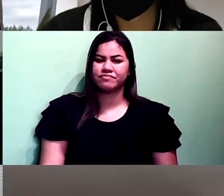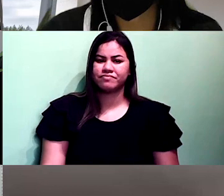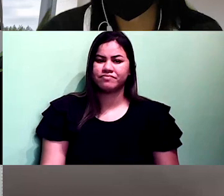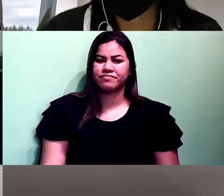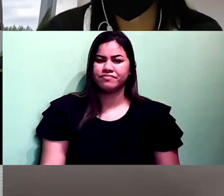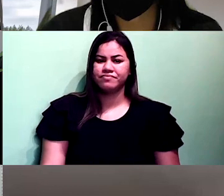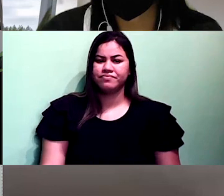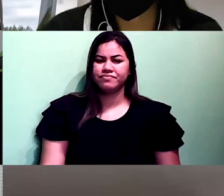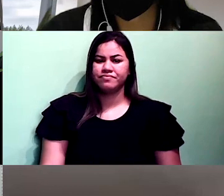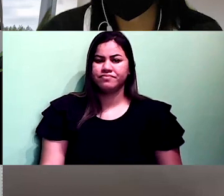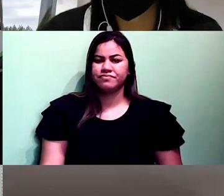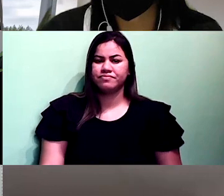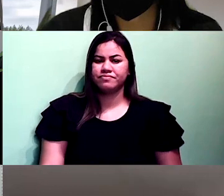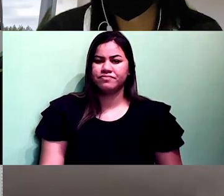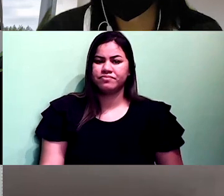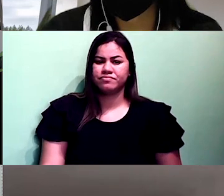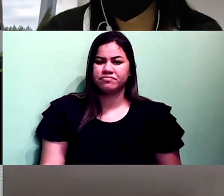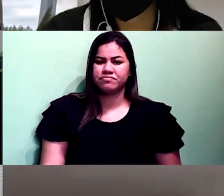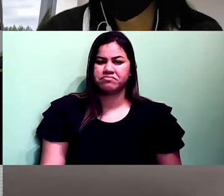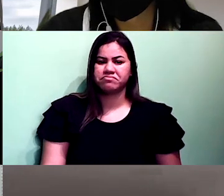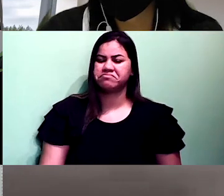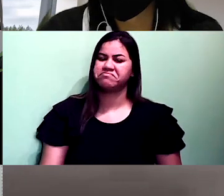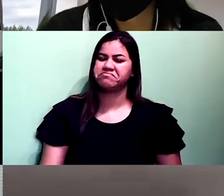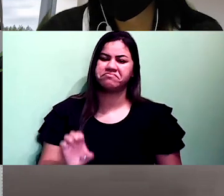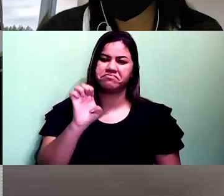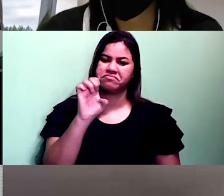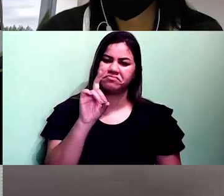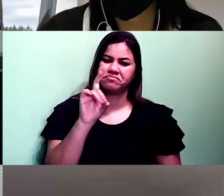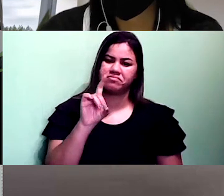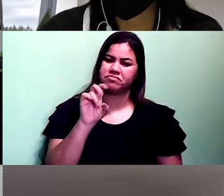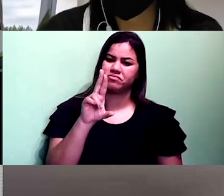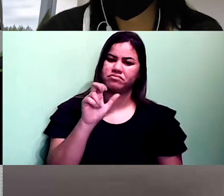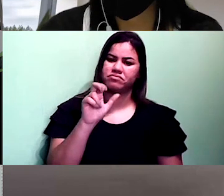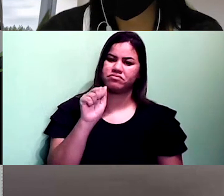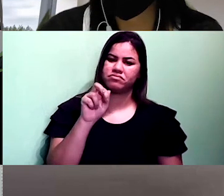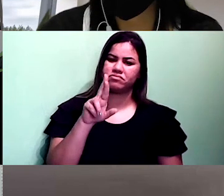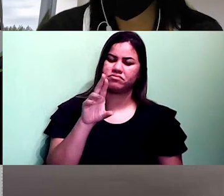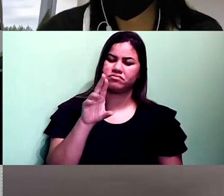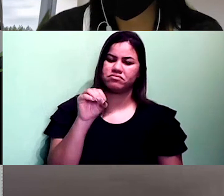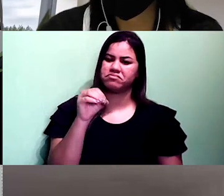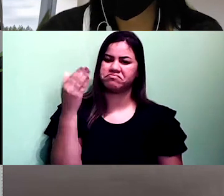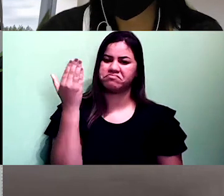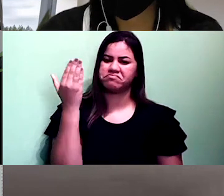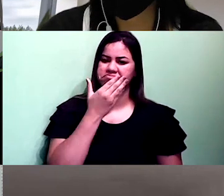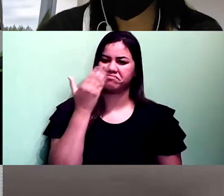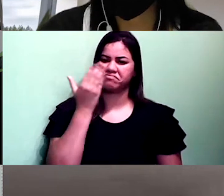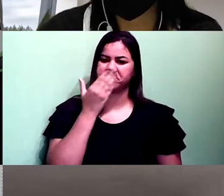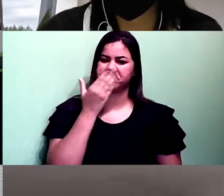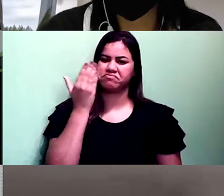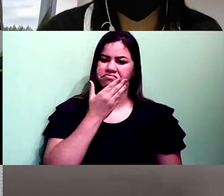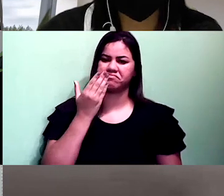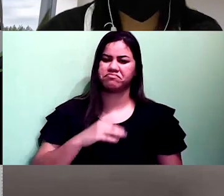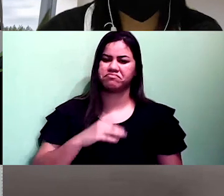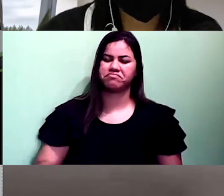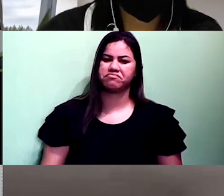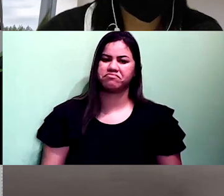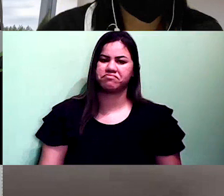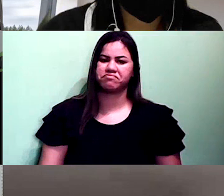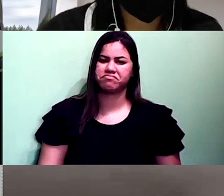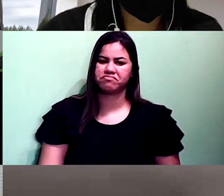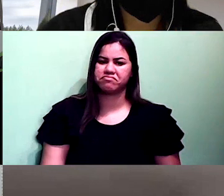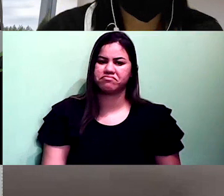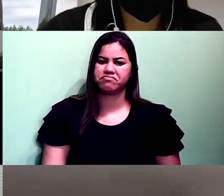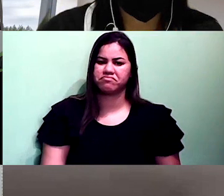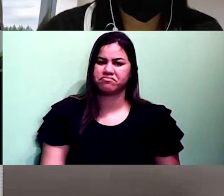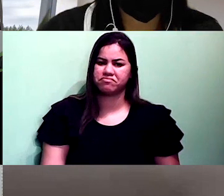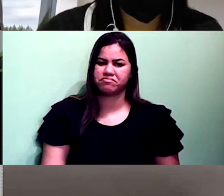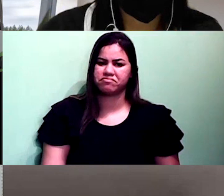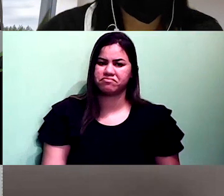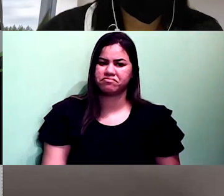Eduardo Marques, não estou vendo na sala. Também não estou vendo.